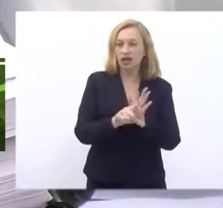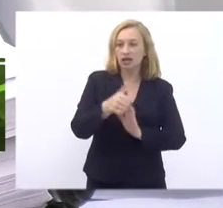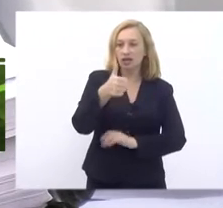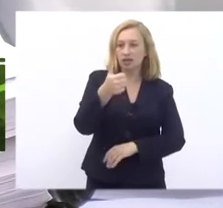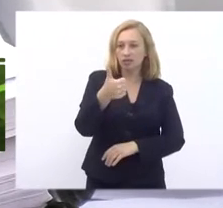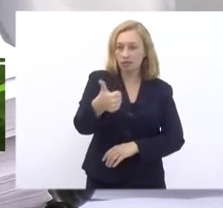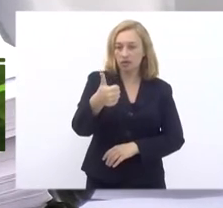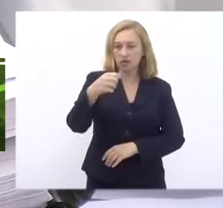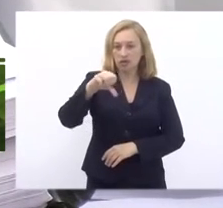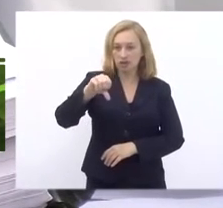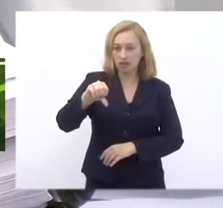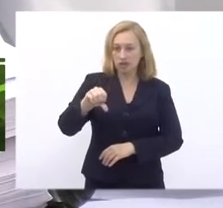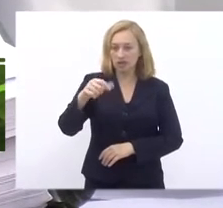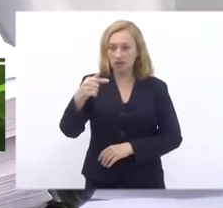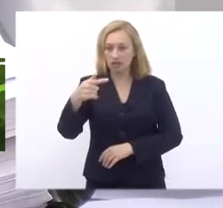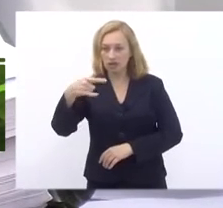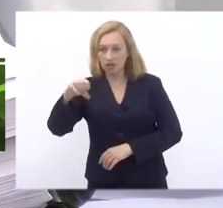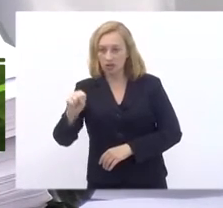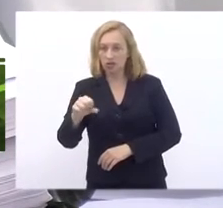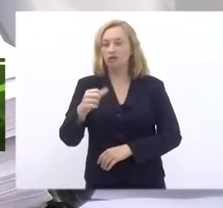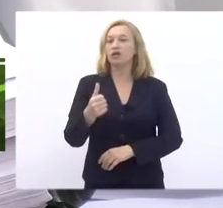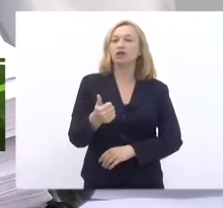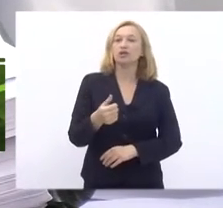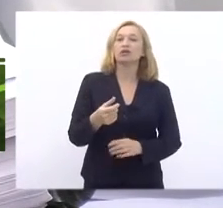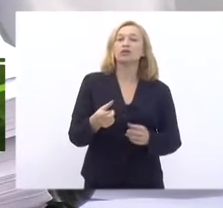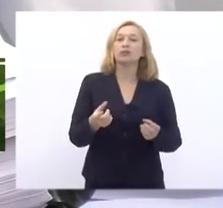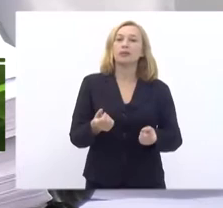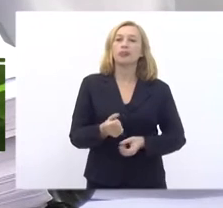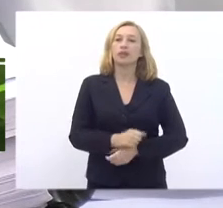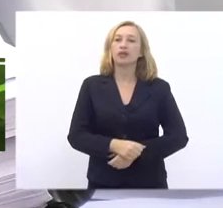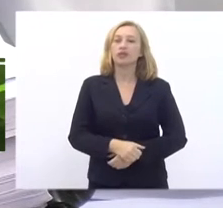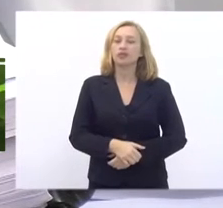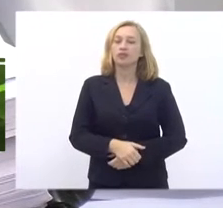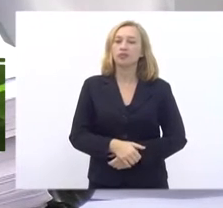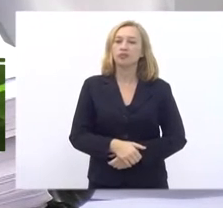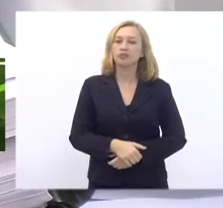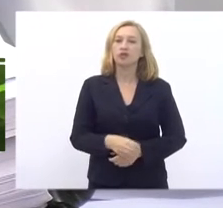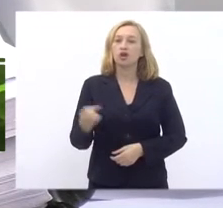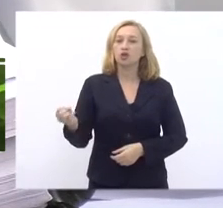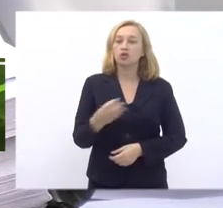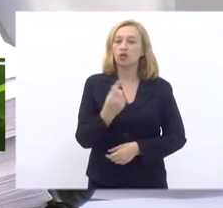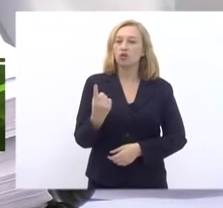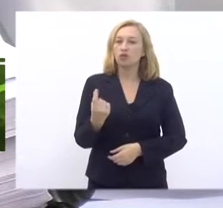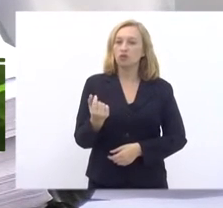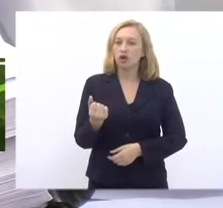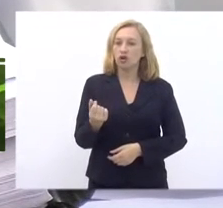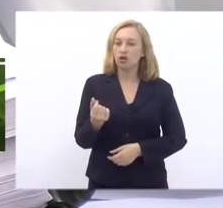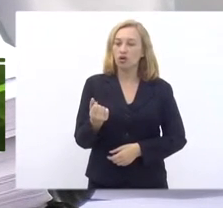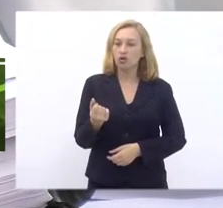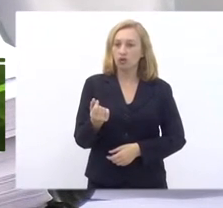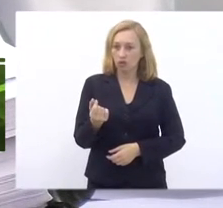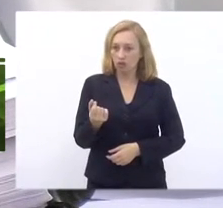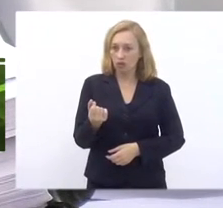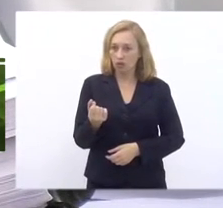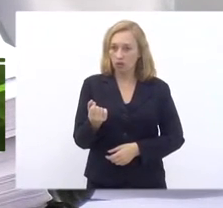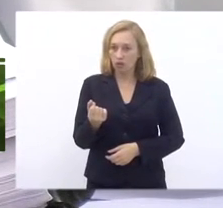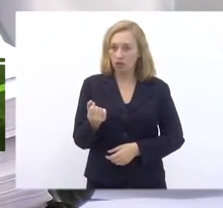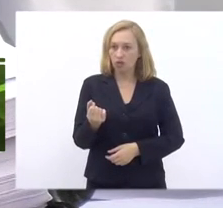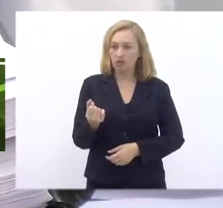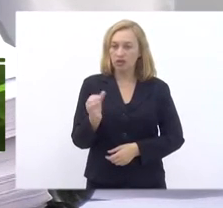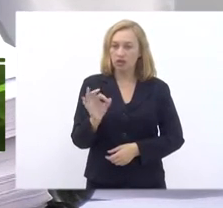2.869, de 1997, e de acordo com a seguinte fórmula. Novo valor máximo unitário da tarifa, valor máximo